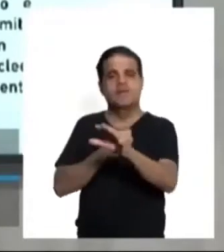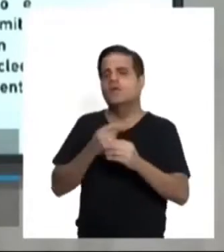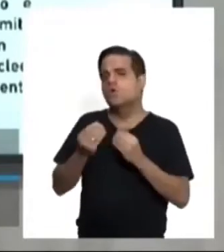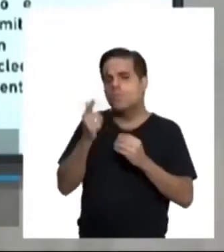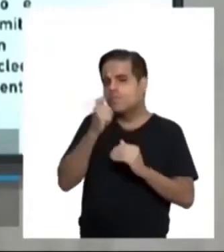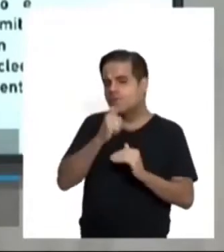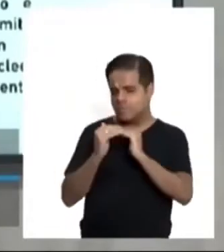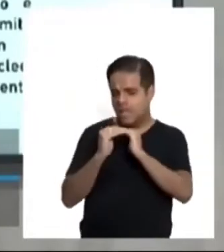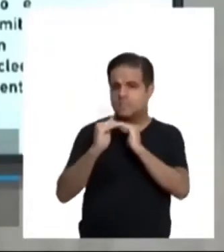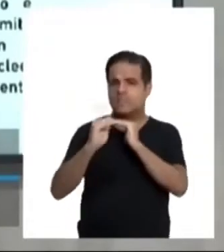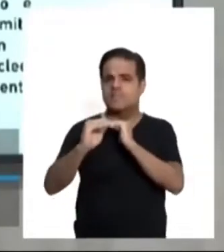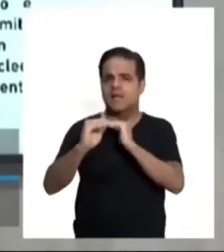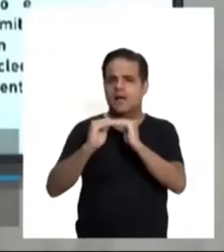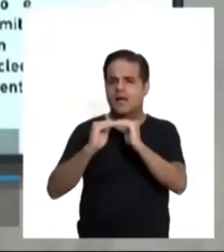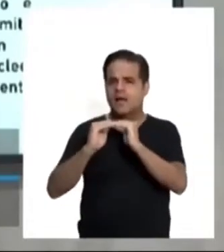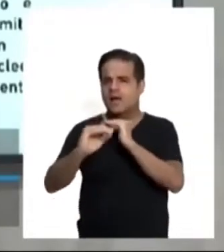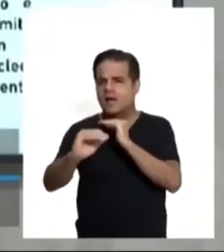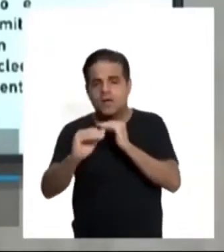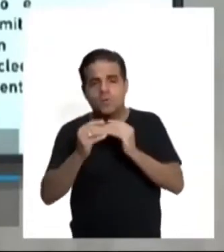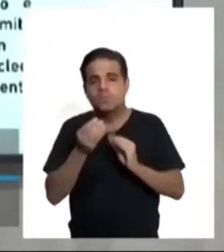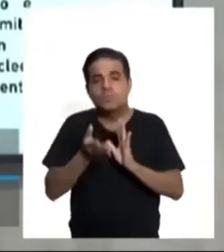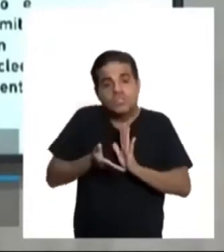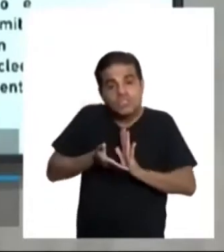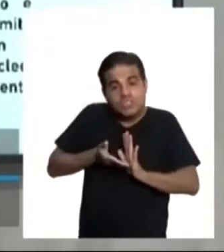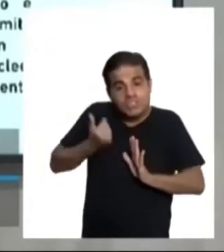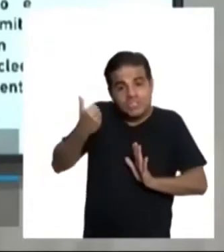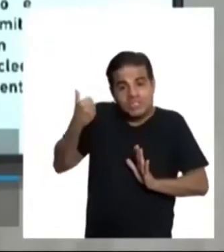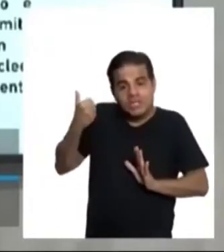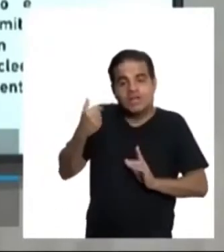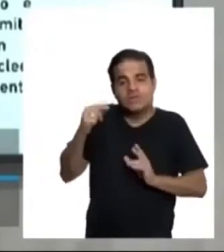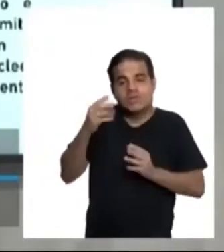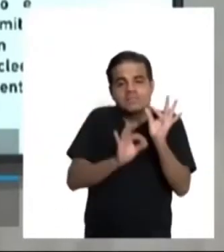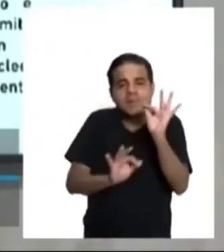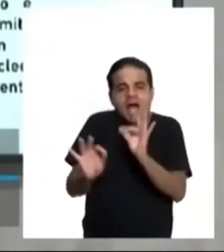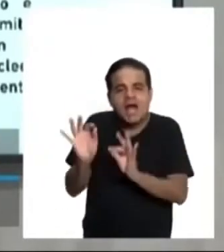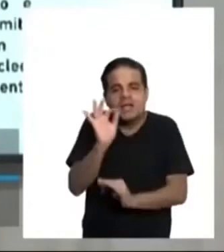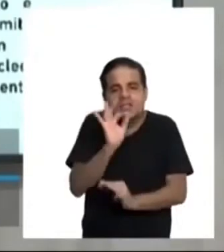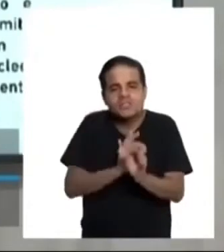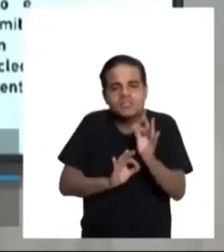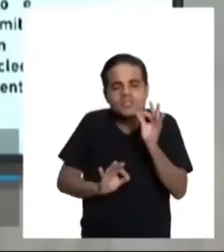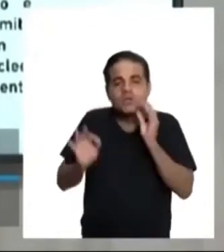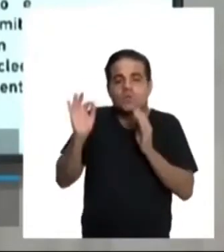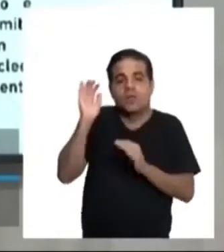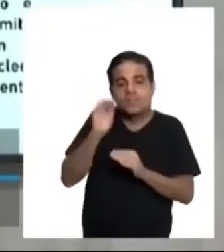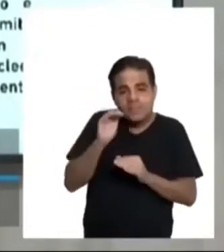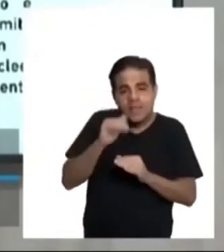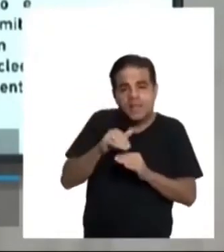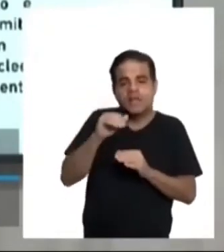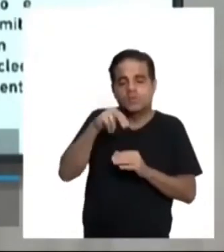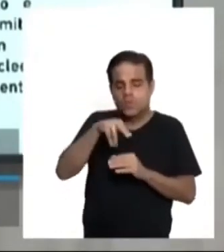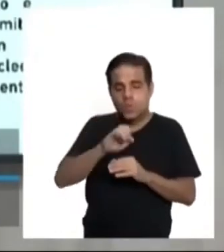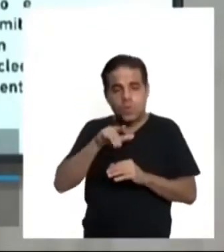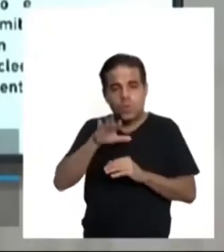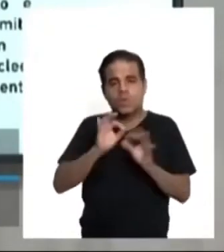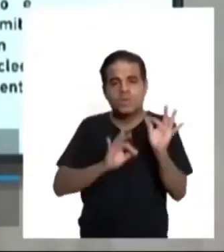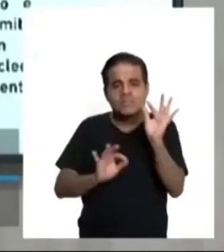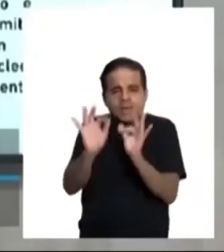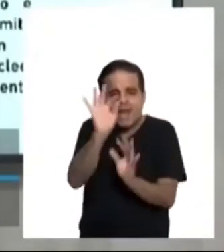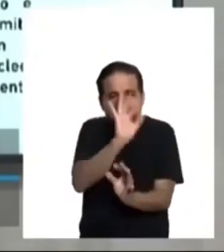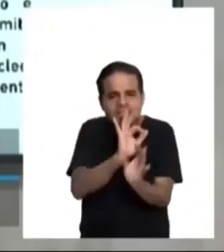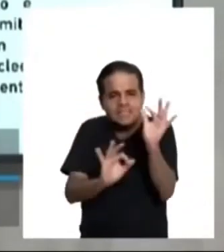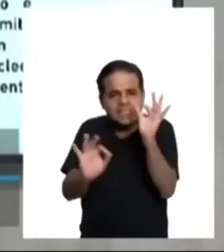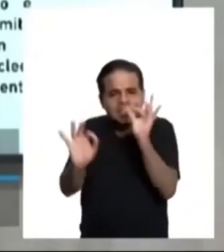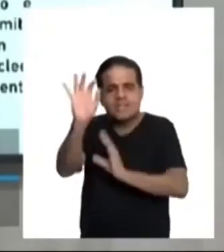ele consegue se estabilizar? Tirando essas partículas do núcleo, emitindo essas partículas do núcleo.